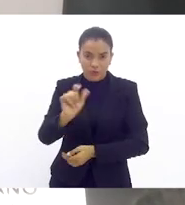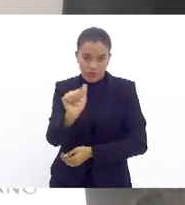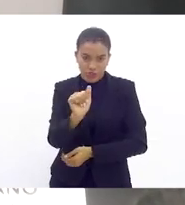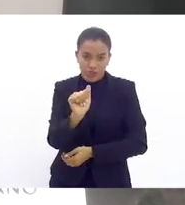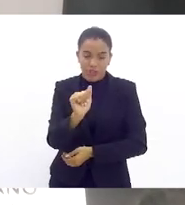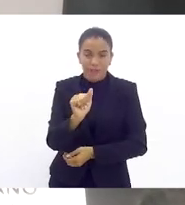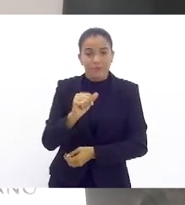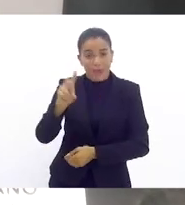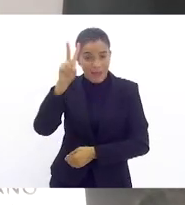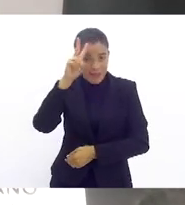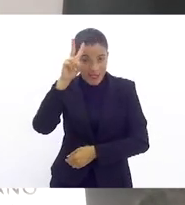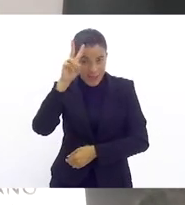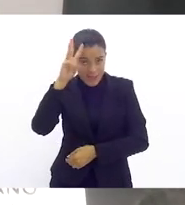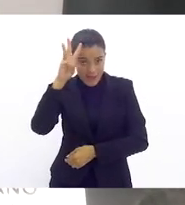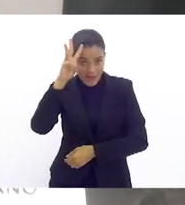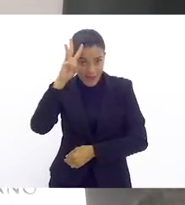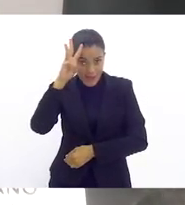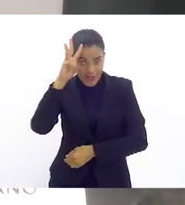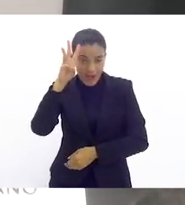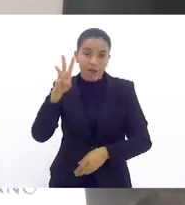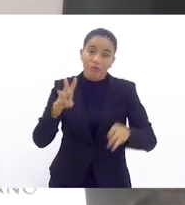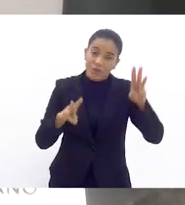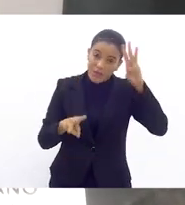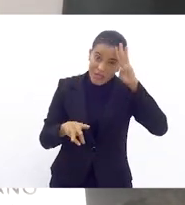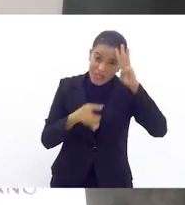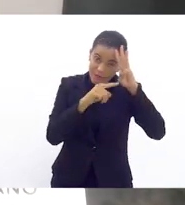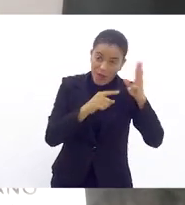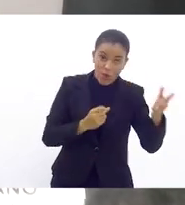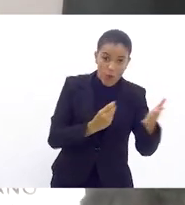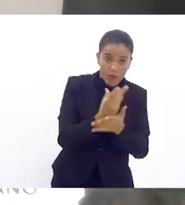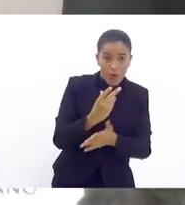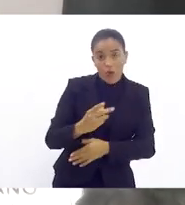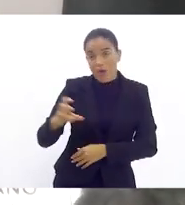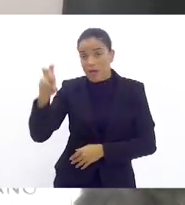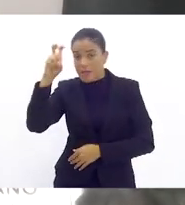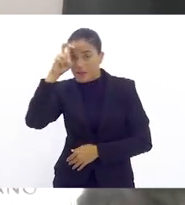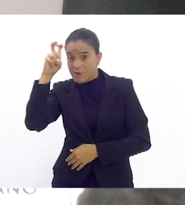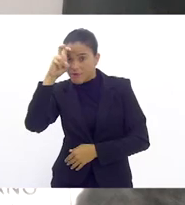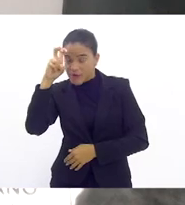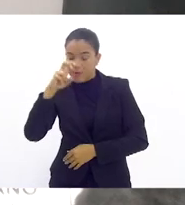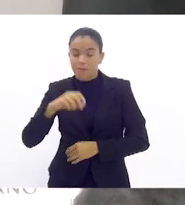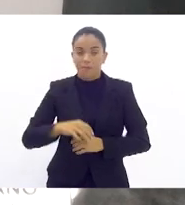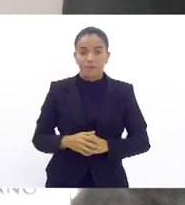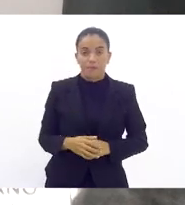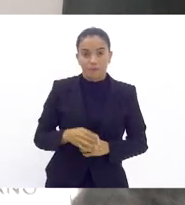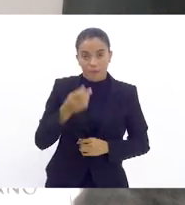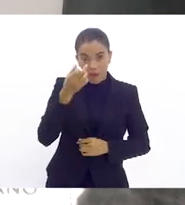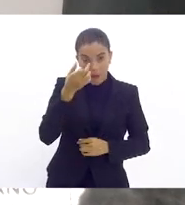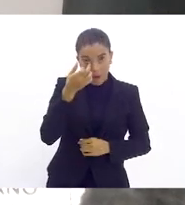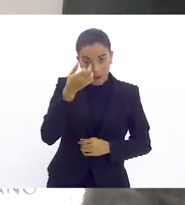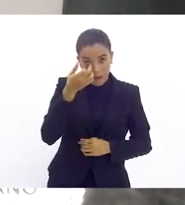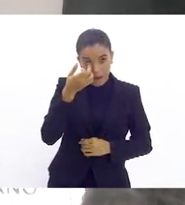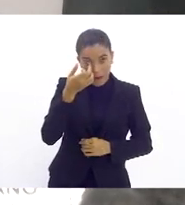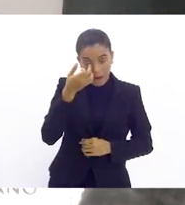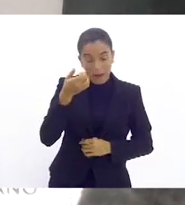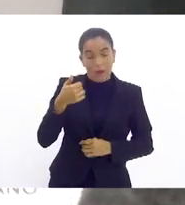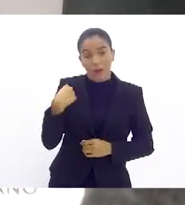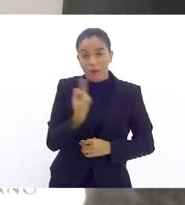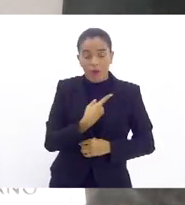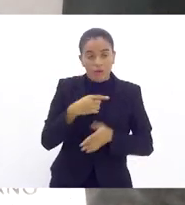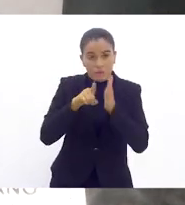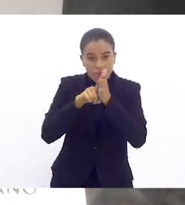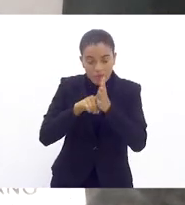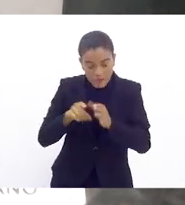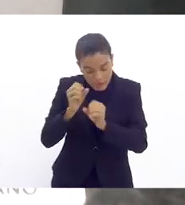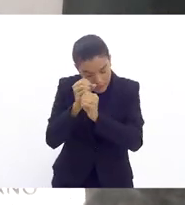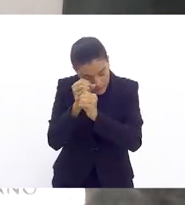Então, na terça-feira e na quinta-feira. Um dia foram 14, outro dia 16 amostras. E nós analisamos